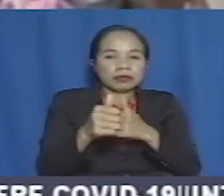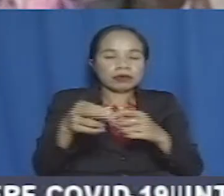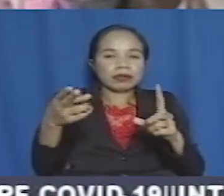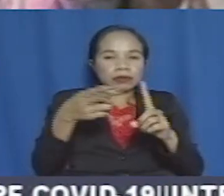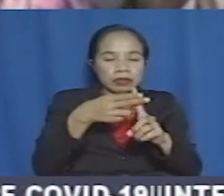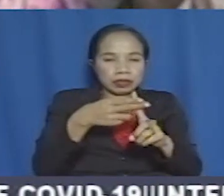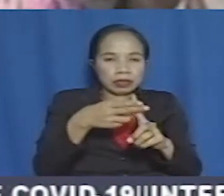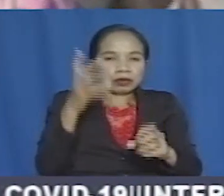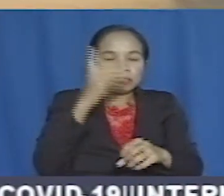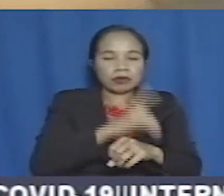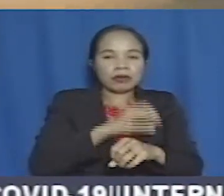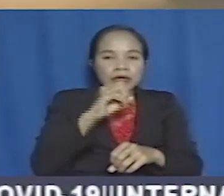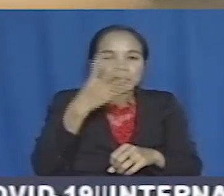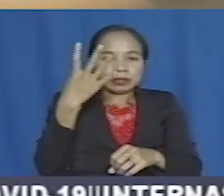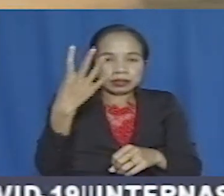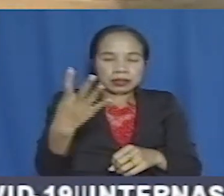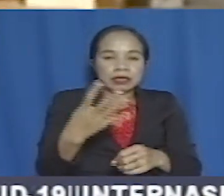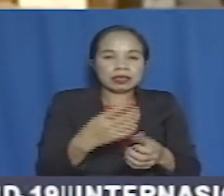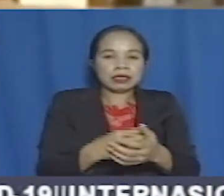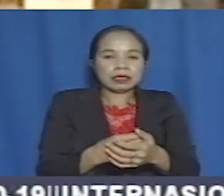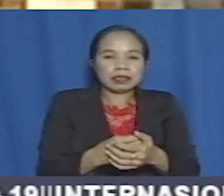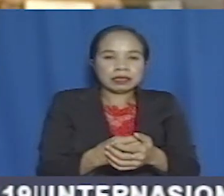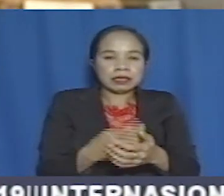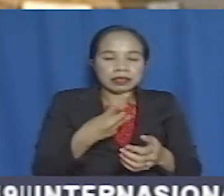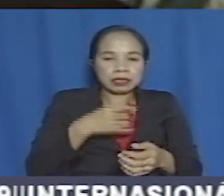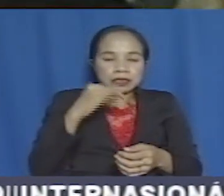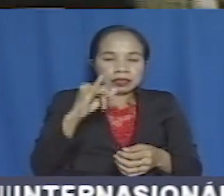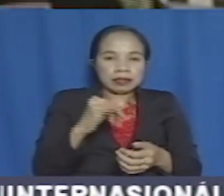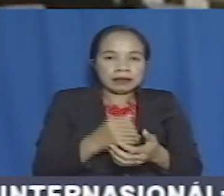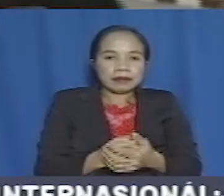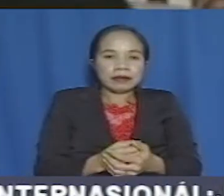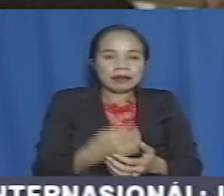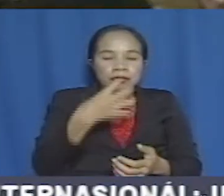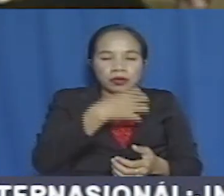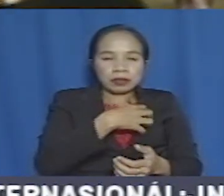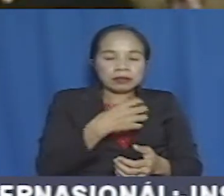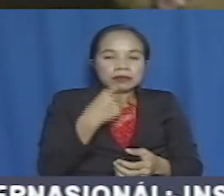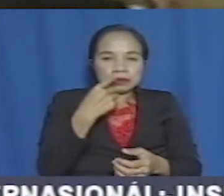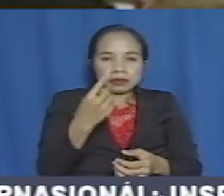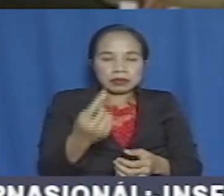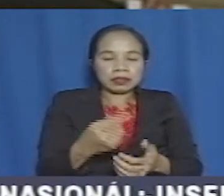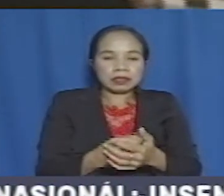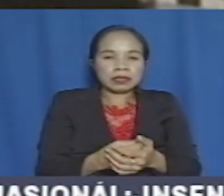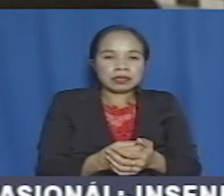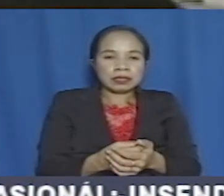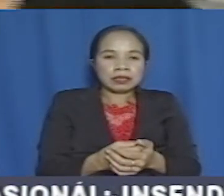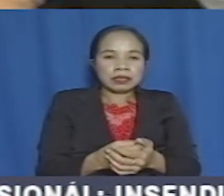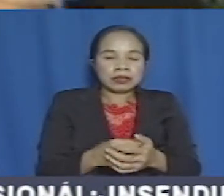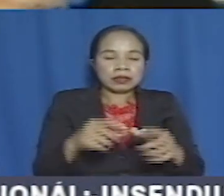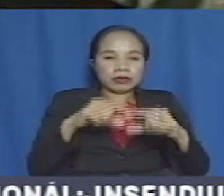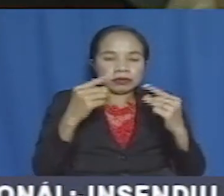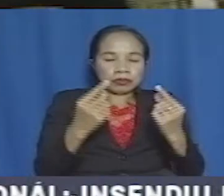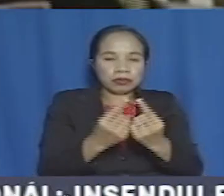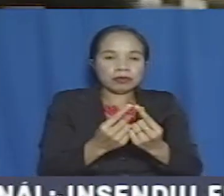quarentena obrigatória durante o Loron Sanulores em Hatnyalaran e Adili. Polícia Mos confirma que elementos de